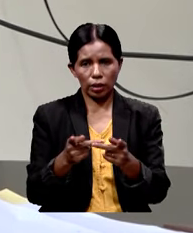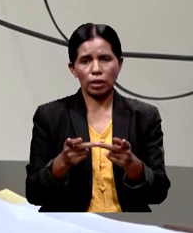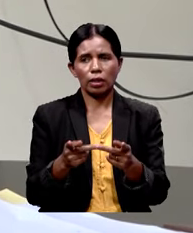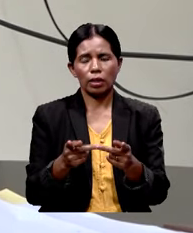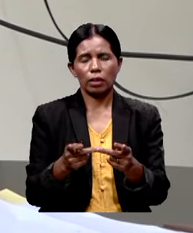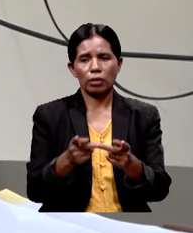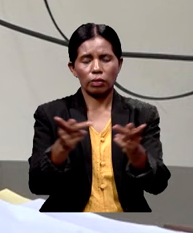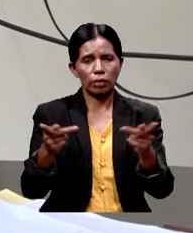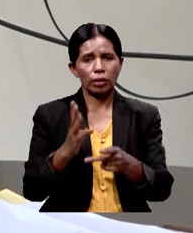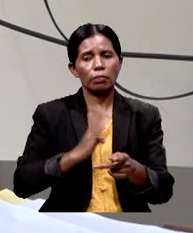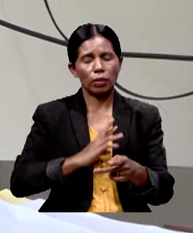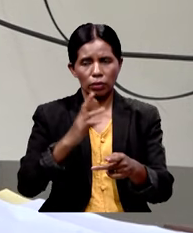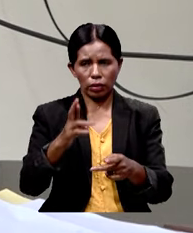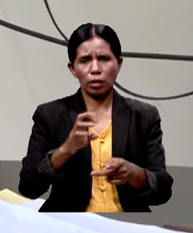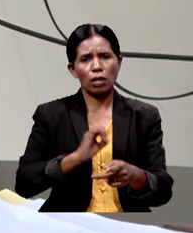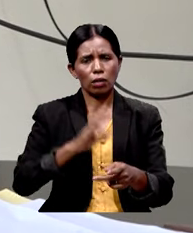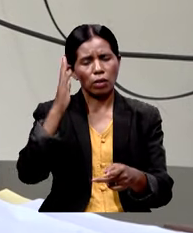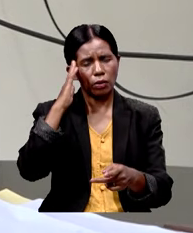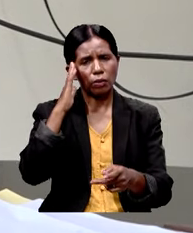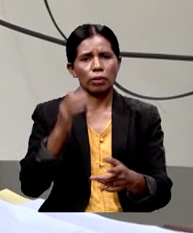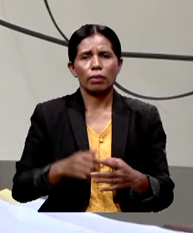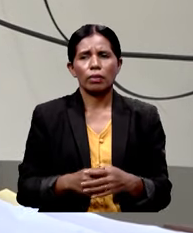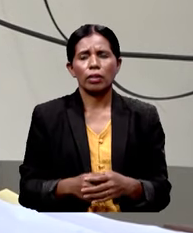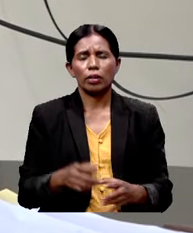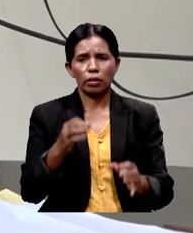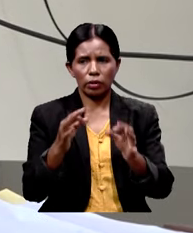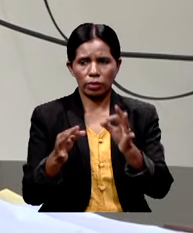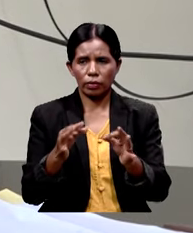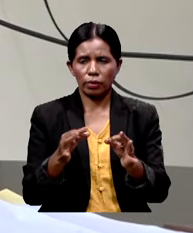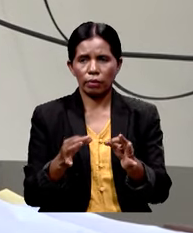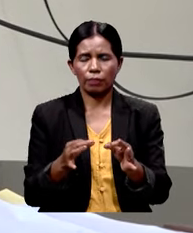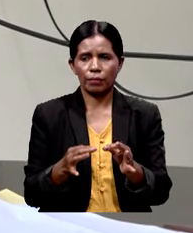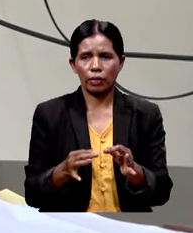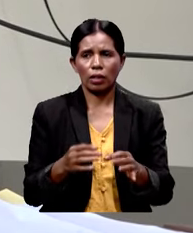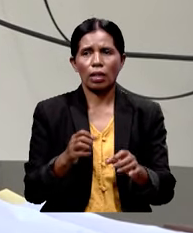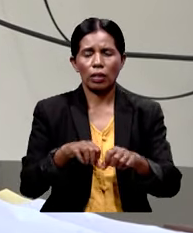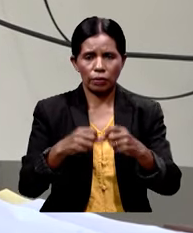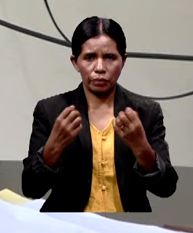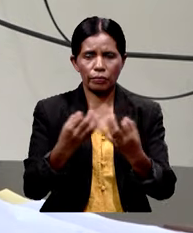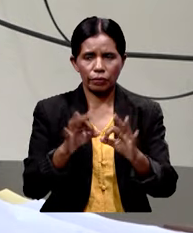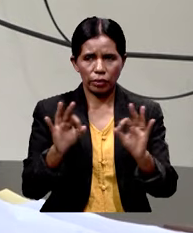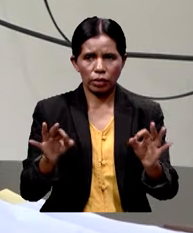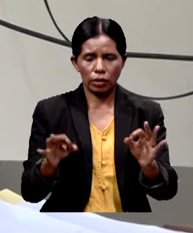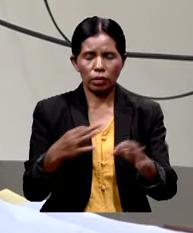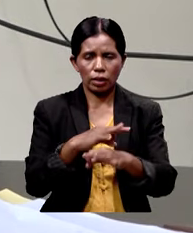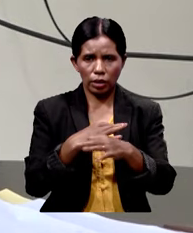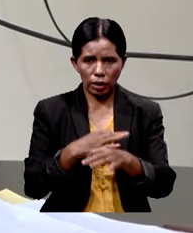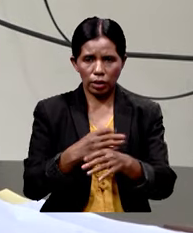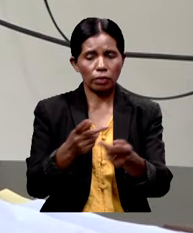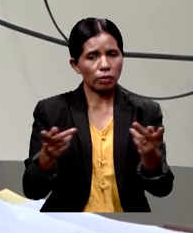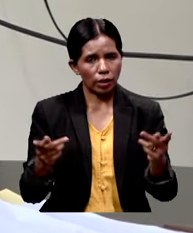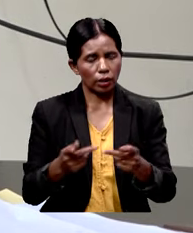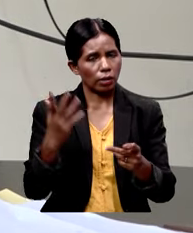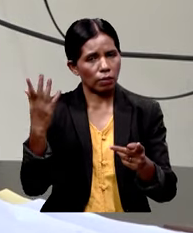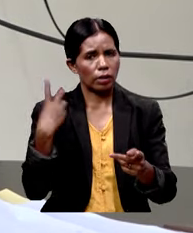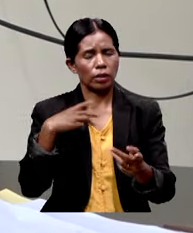halo rehabilitasan hanoi sekarek mak be finaliza rehabilitasan ne hoto hanoi te